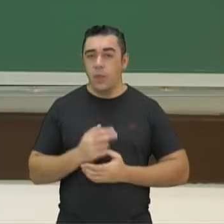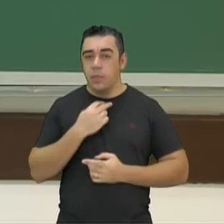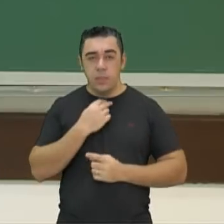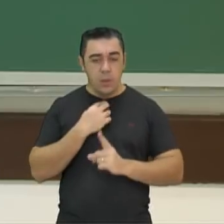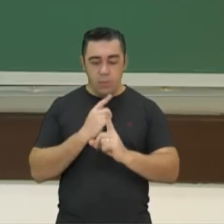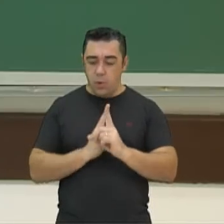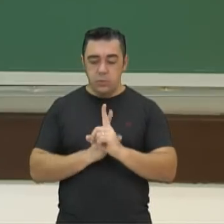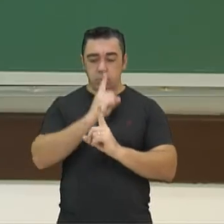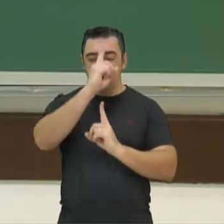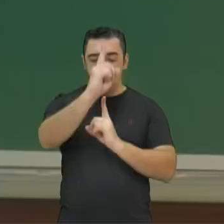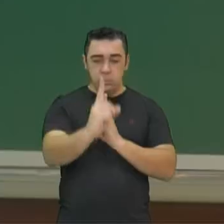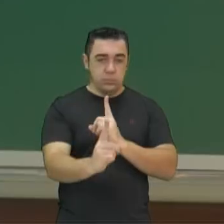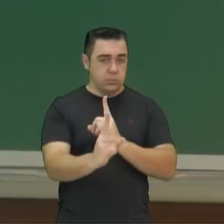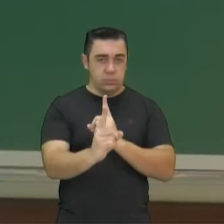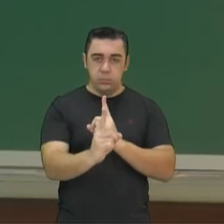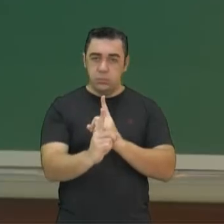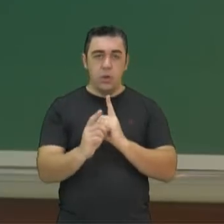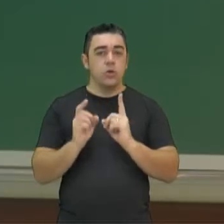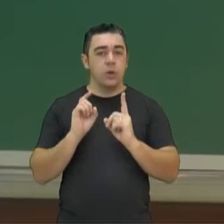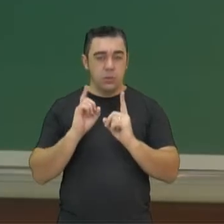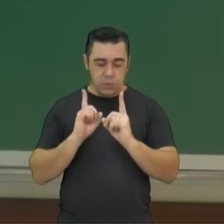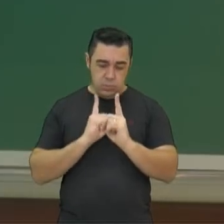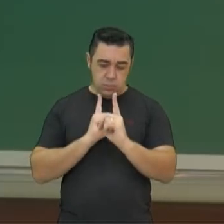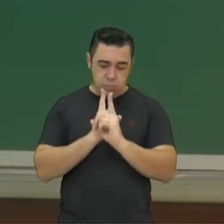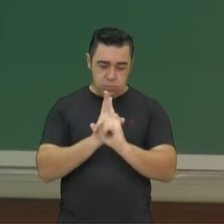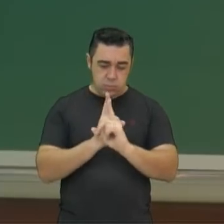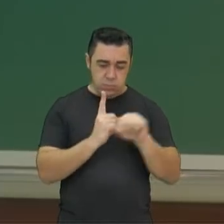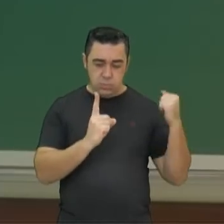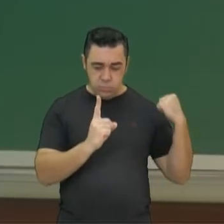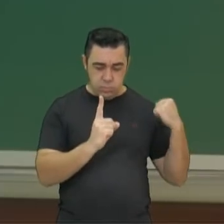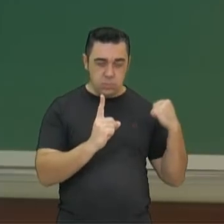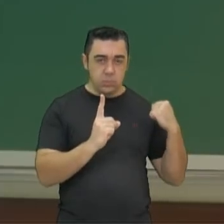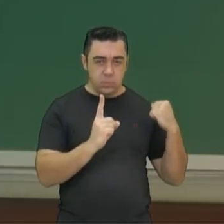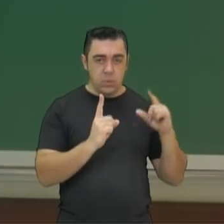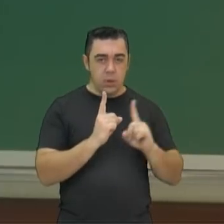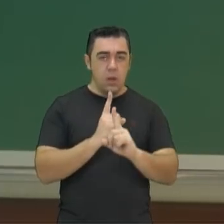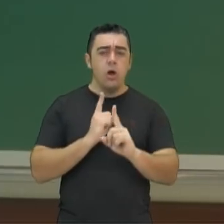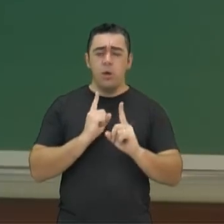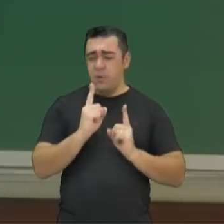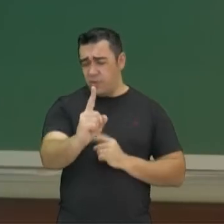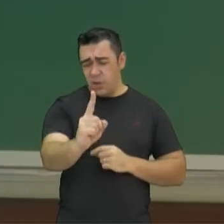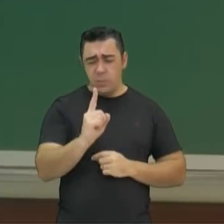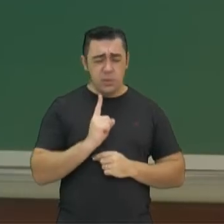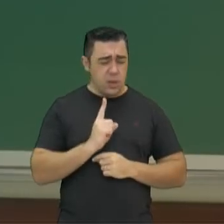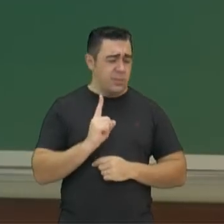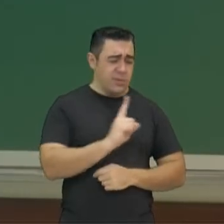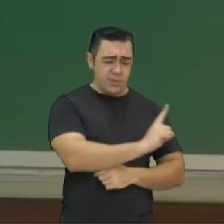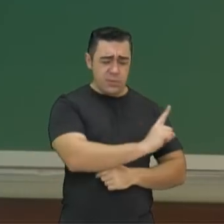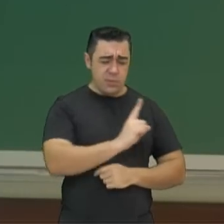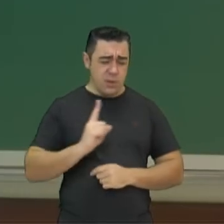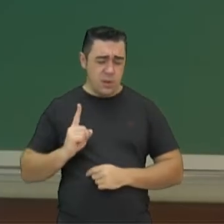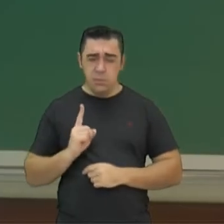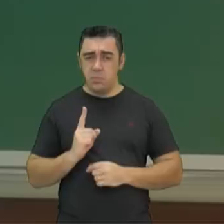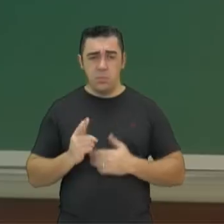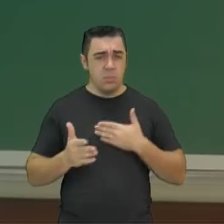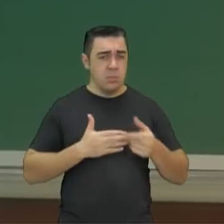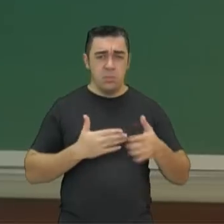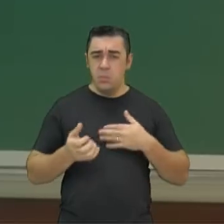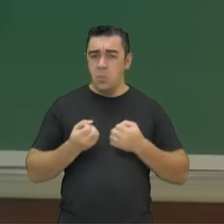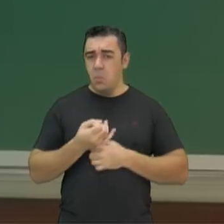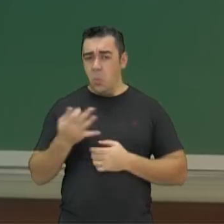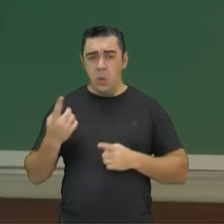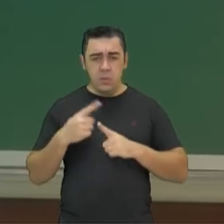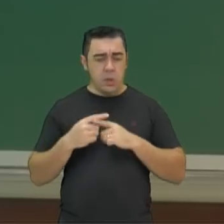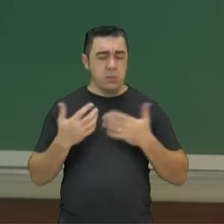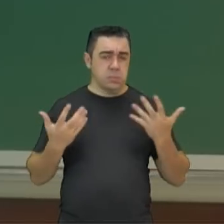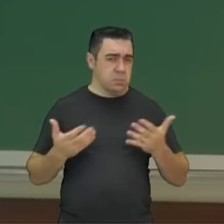de outra peça. Pode avançar e retroceder quantas vezes quiser. Então, ela vai para frente, para trás, para o lado e volta quantas